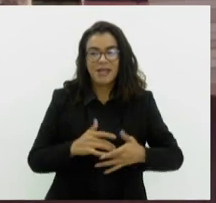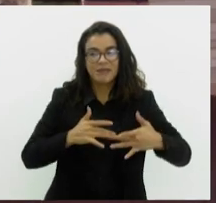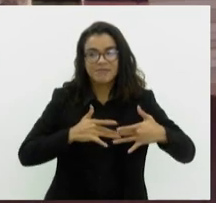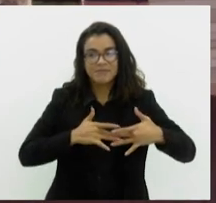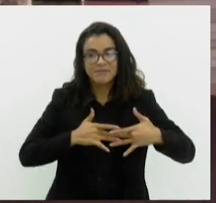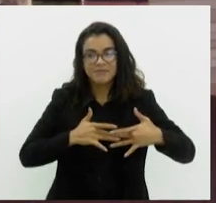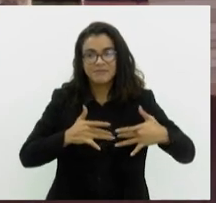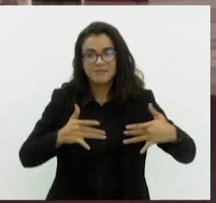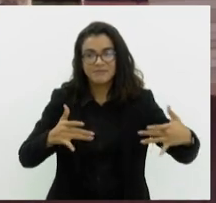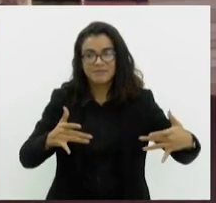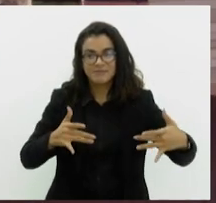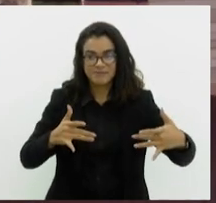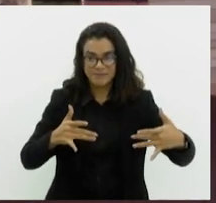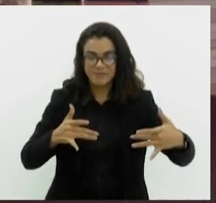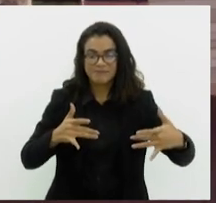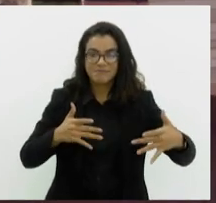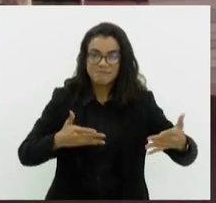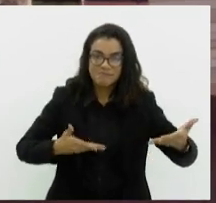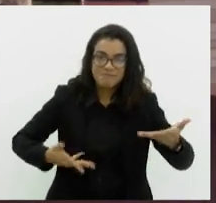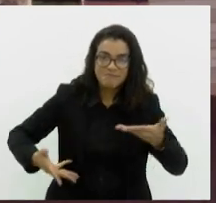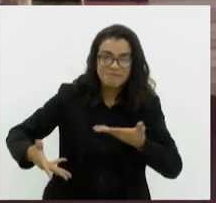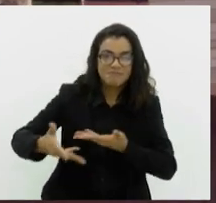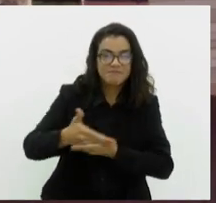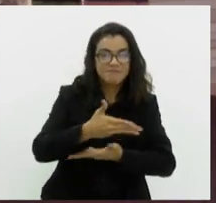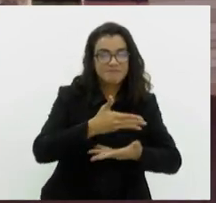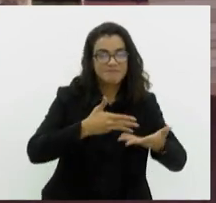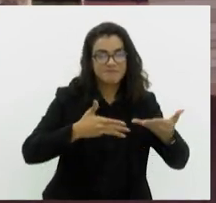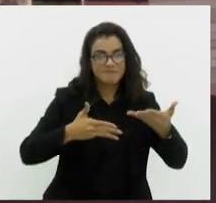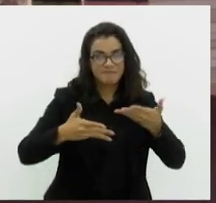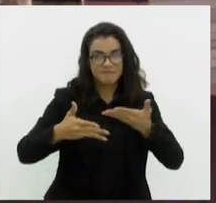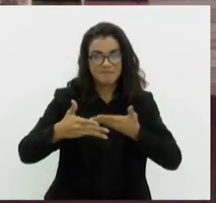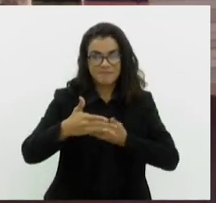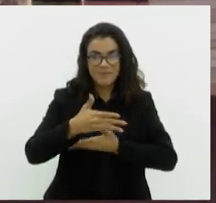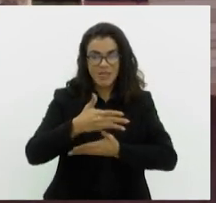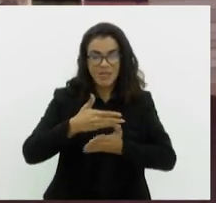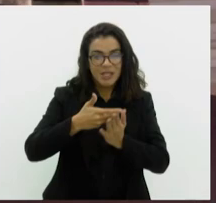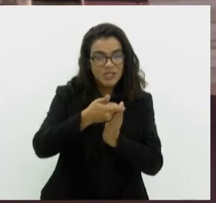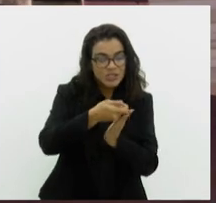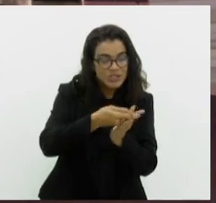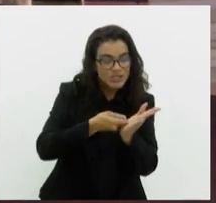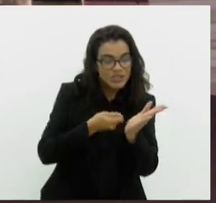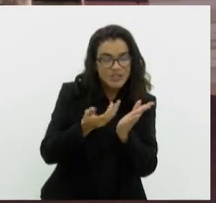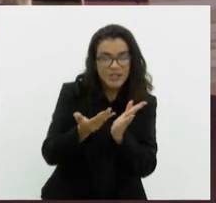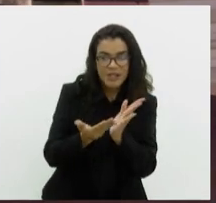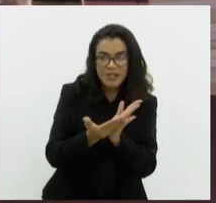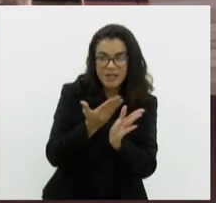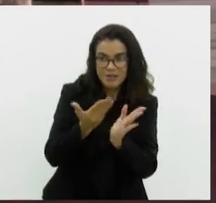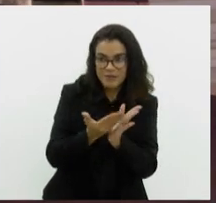generosidade na transmissão do conhecimento, seja via escrita de livros,